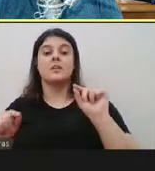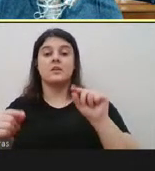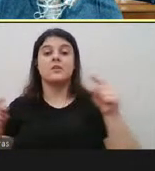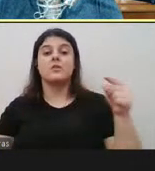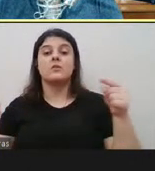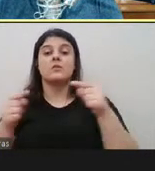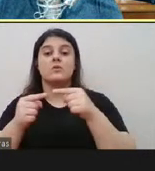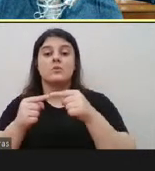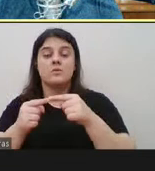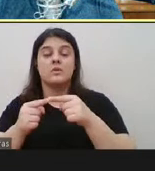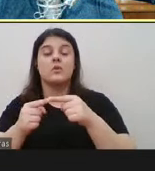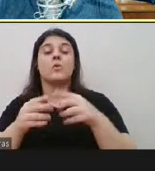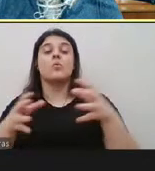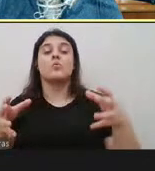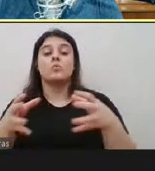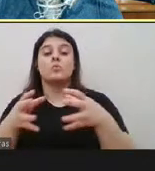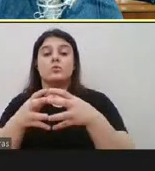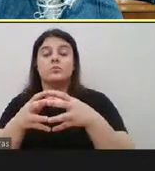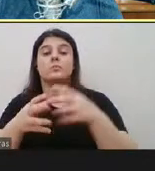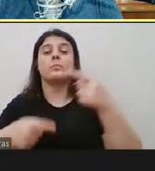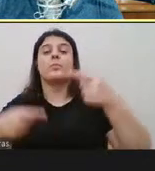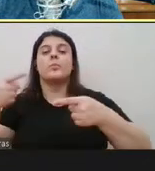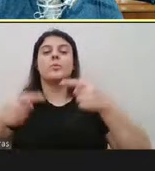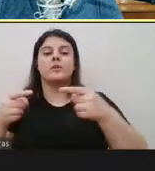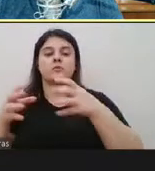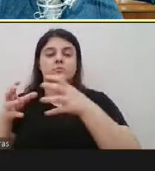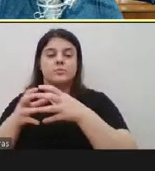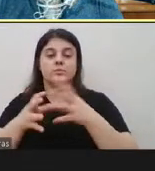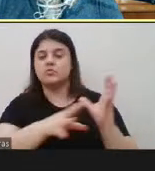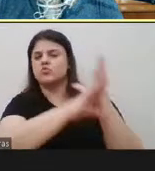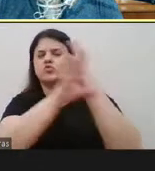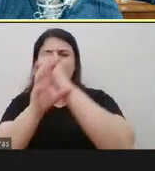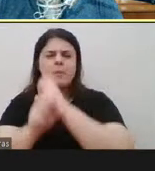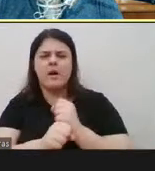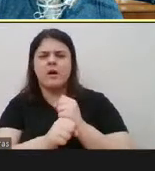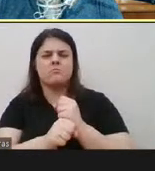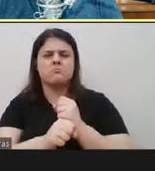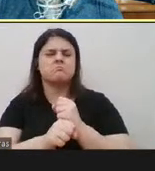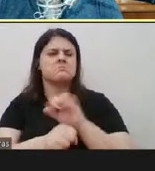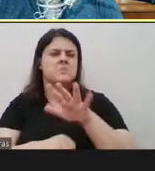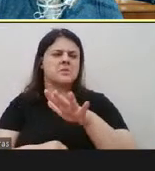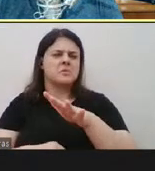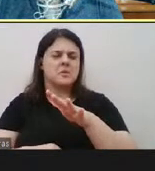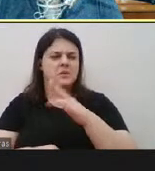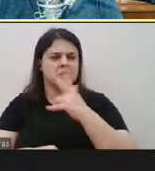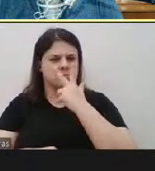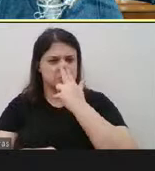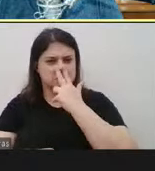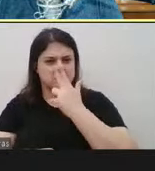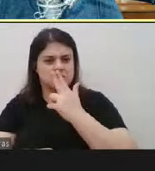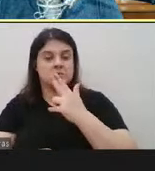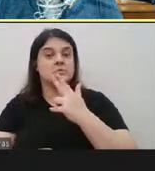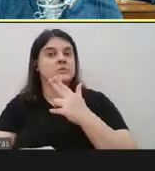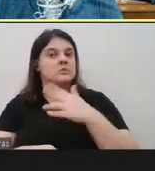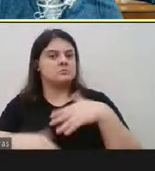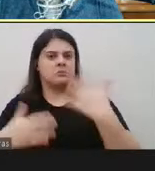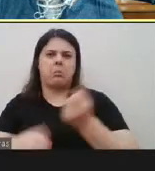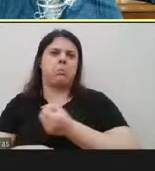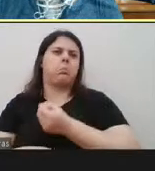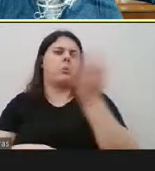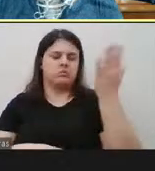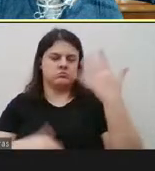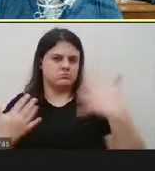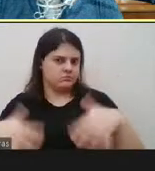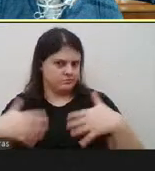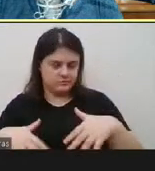a classe política brasileira se você somar tudo isso Provavelmente você vai chegar o número grande de pessoas